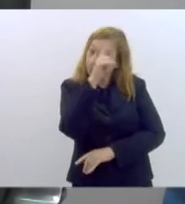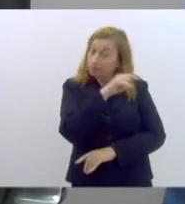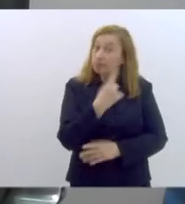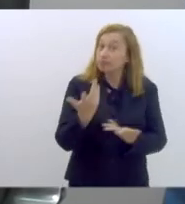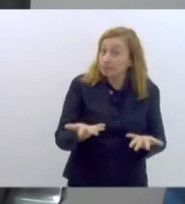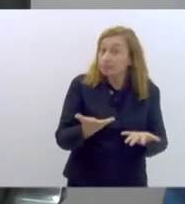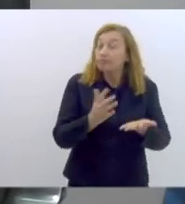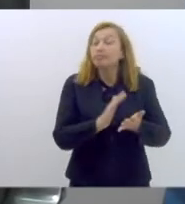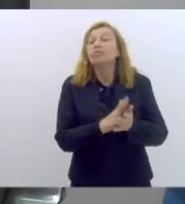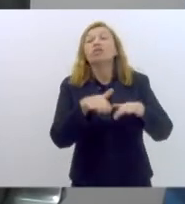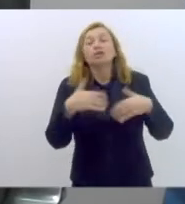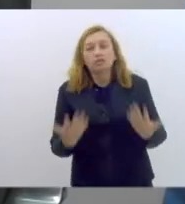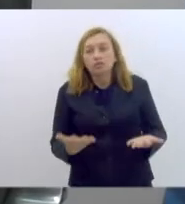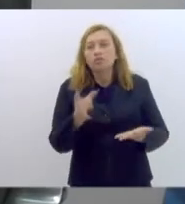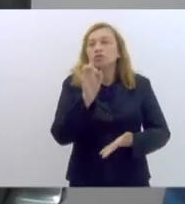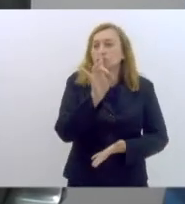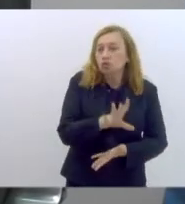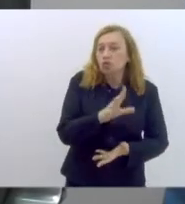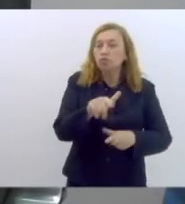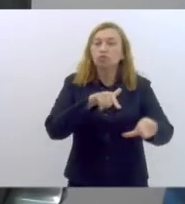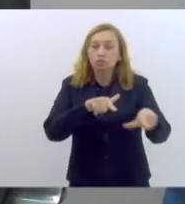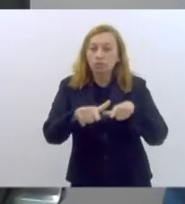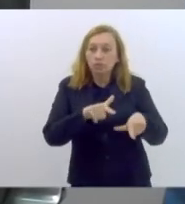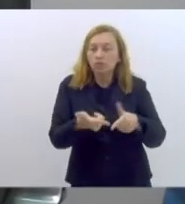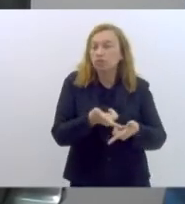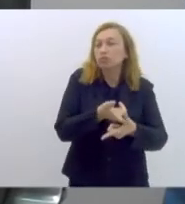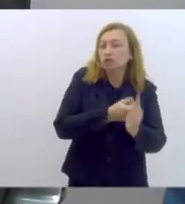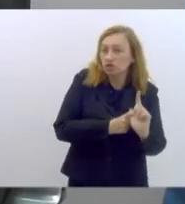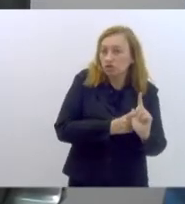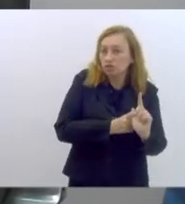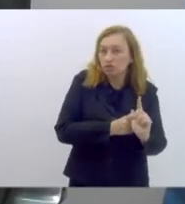difícil, porque só o serviço da dívida,